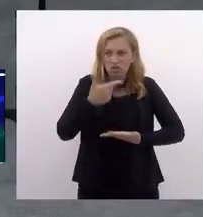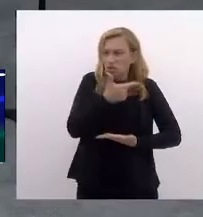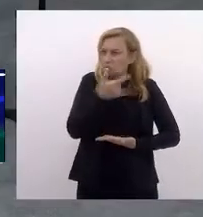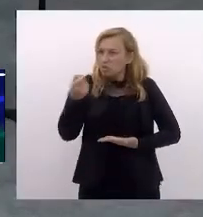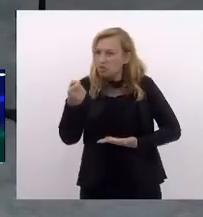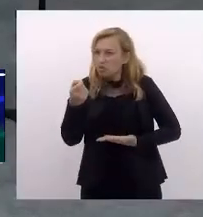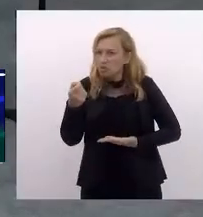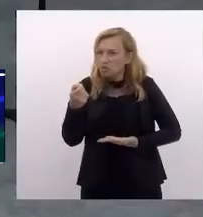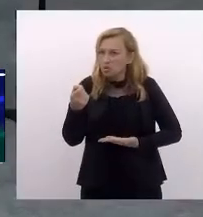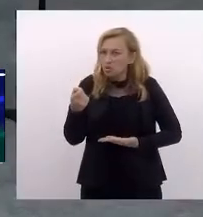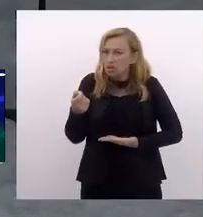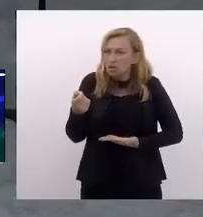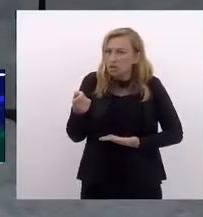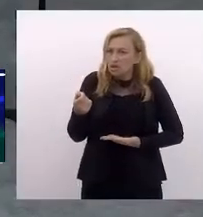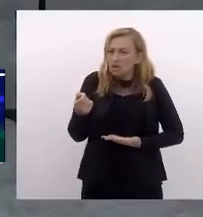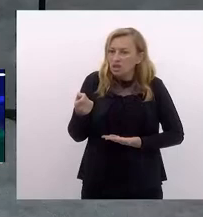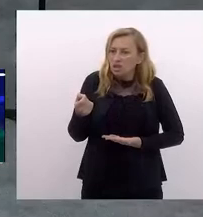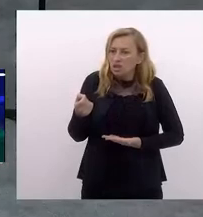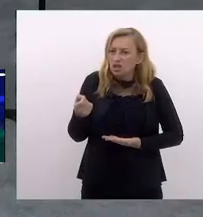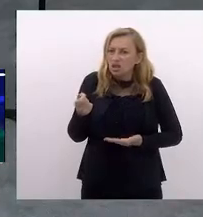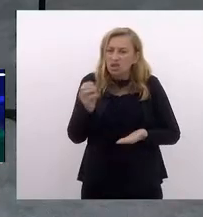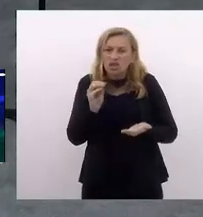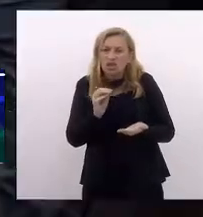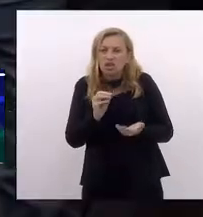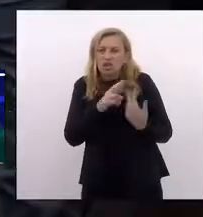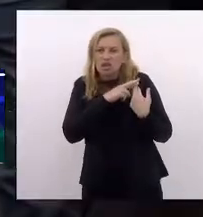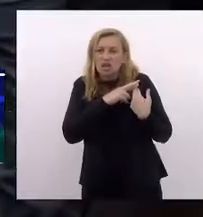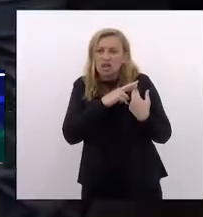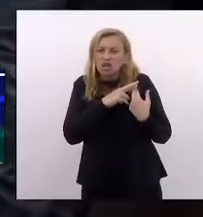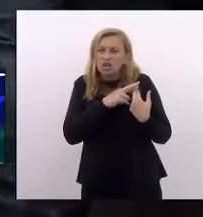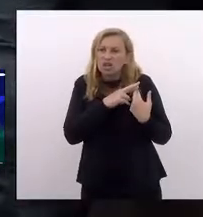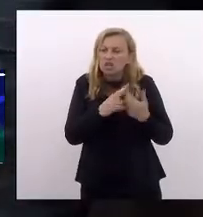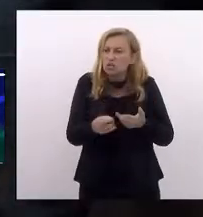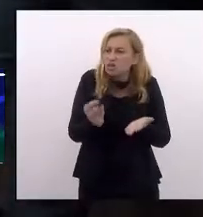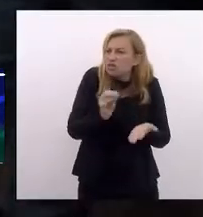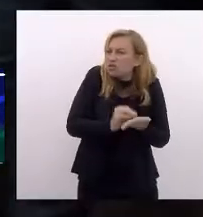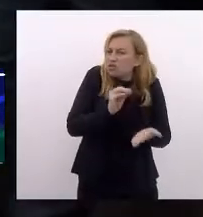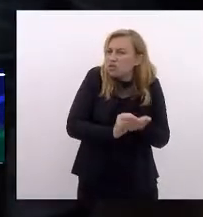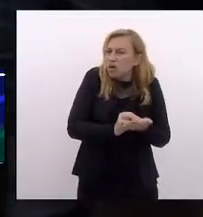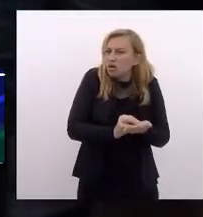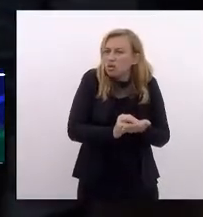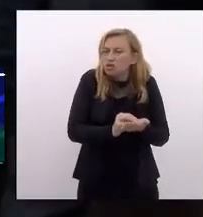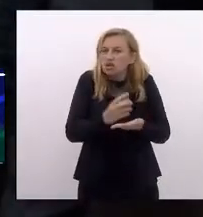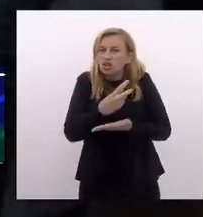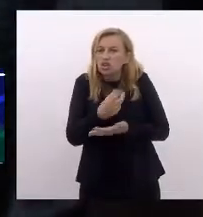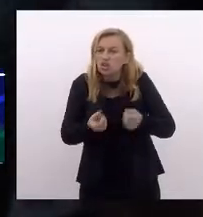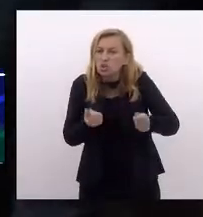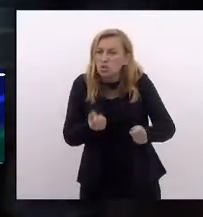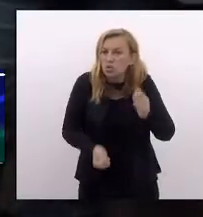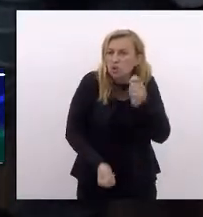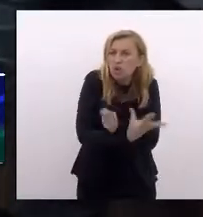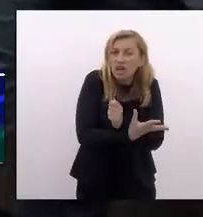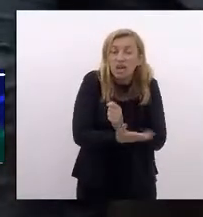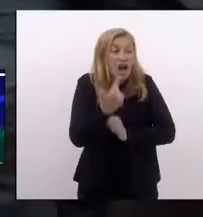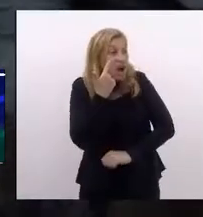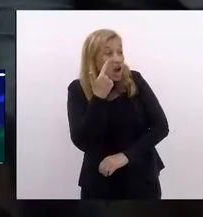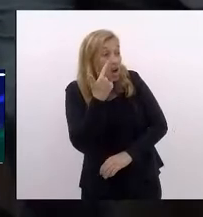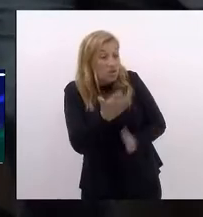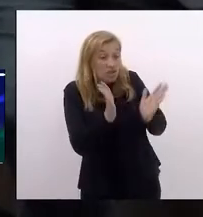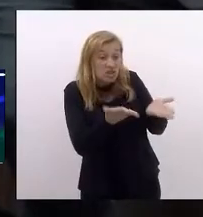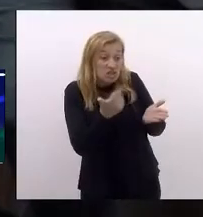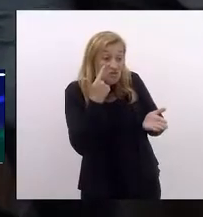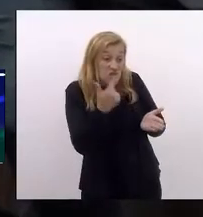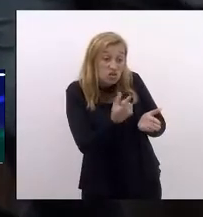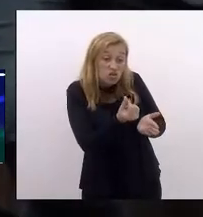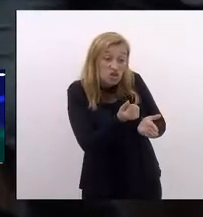2020 aquele escândalo de irregularidades de corrupção e agora você vê uma as contas sendo